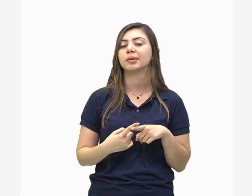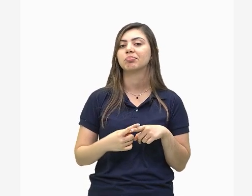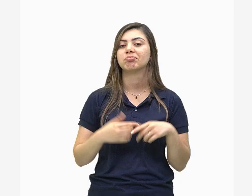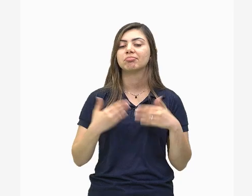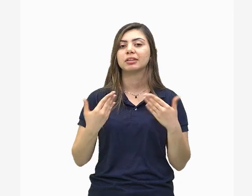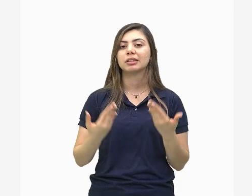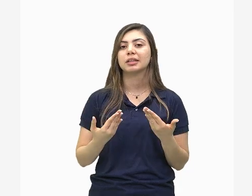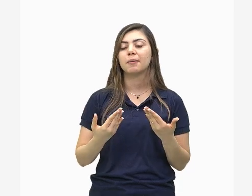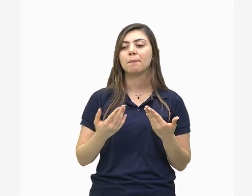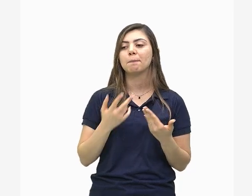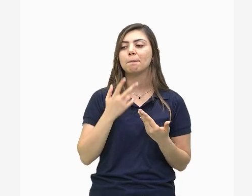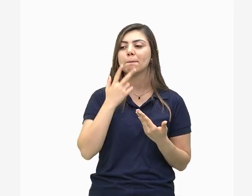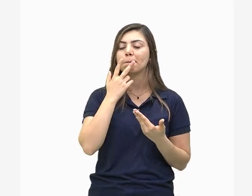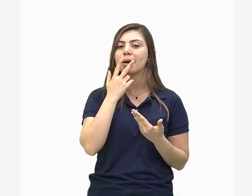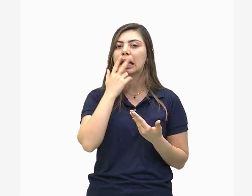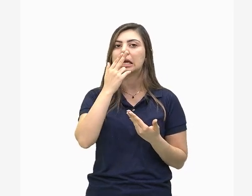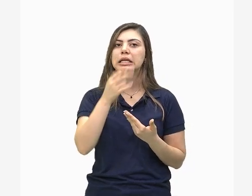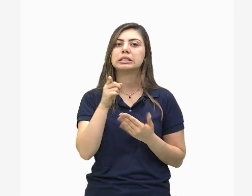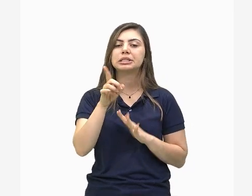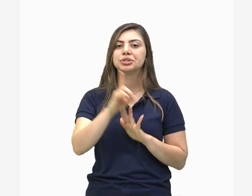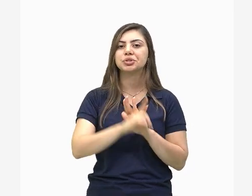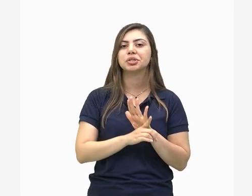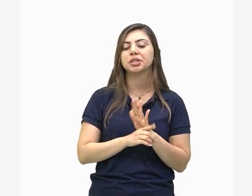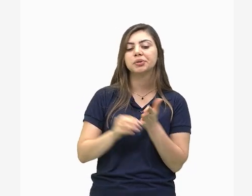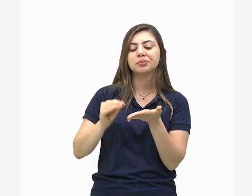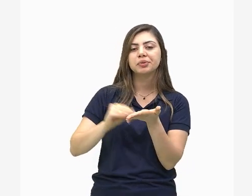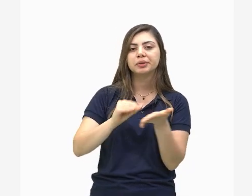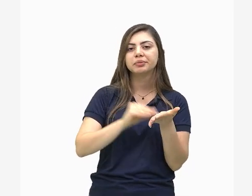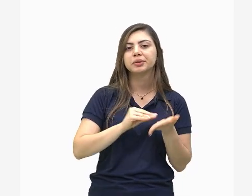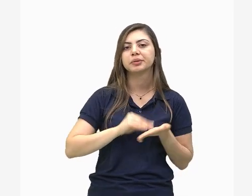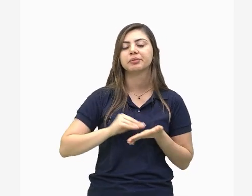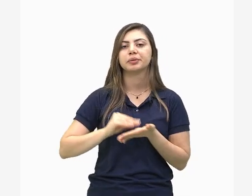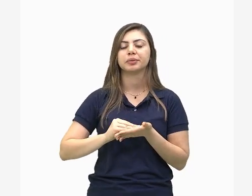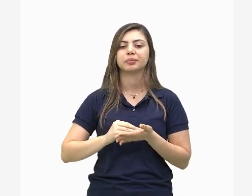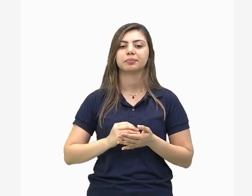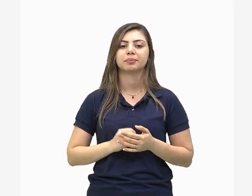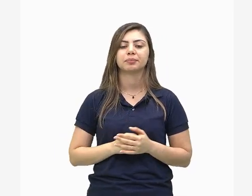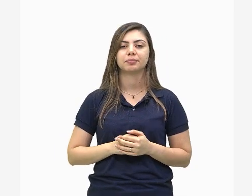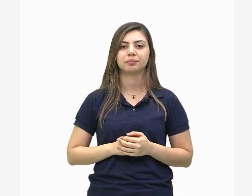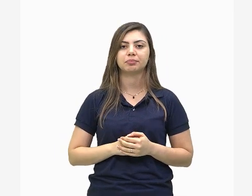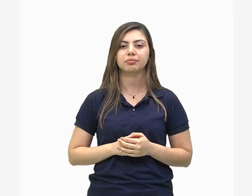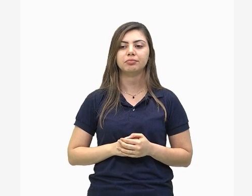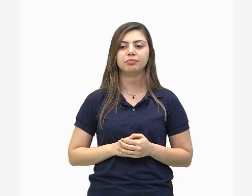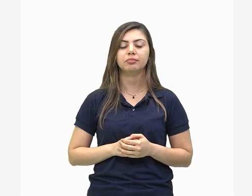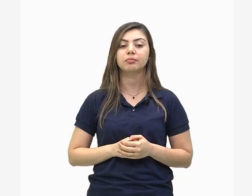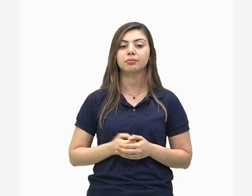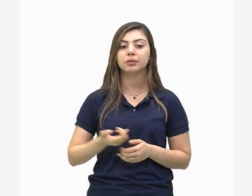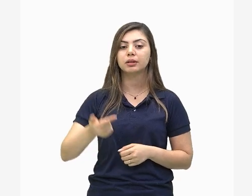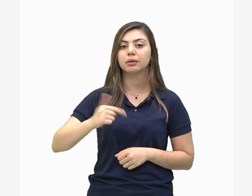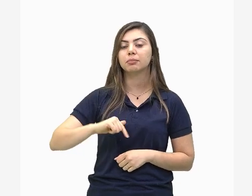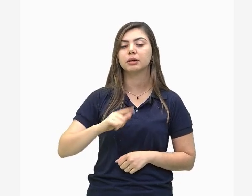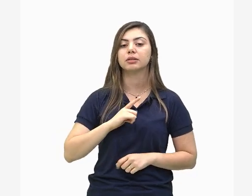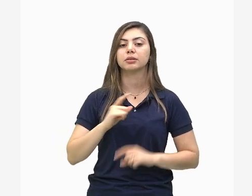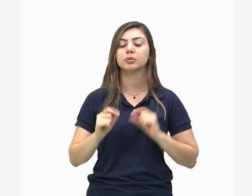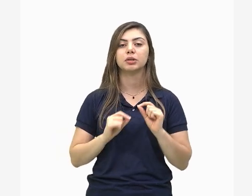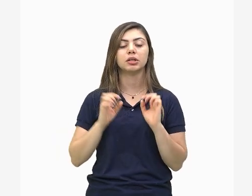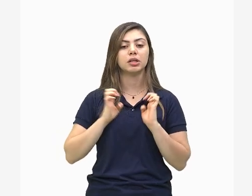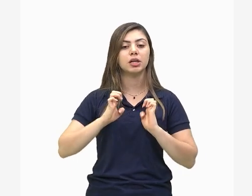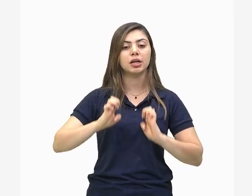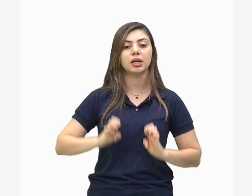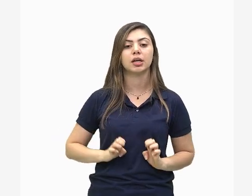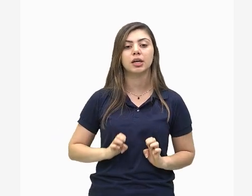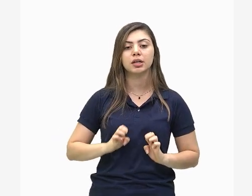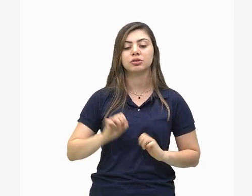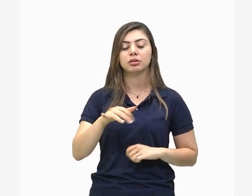da falta de garantias da sua religião, né? Também nós temos a questão da dimensão da ética no consumo e